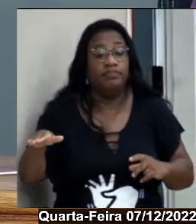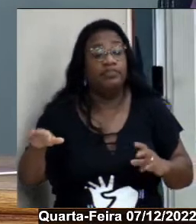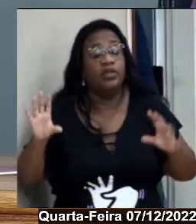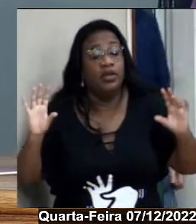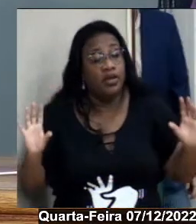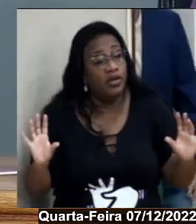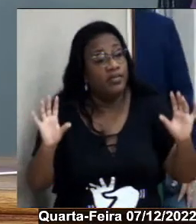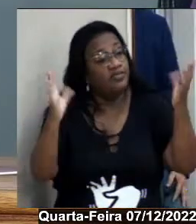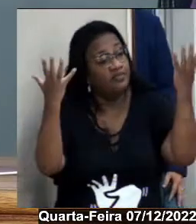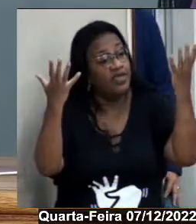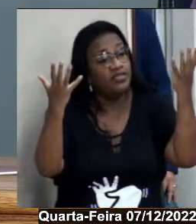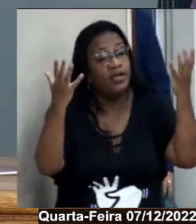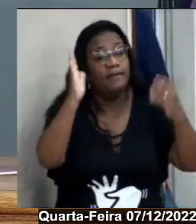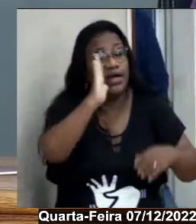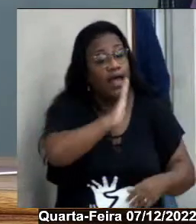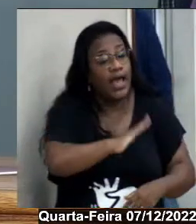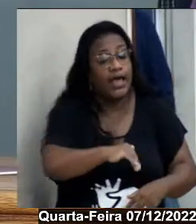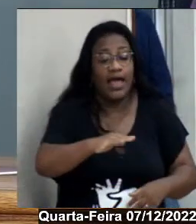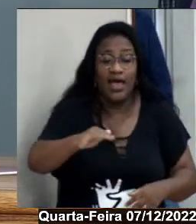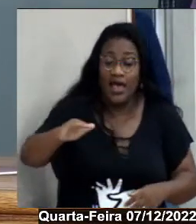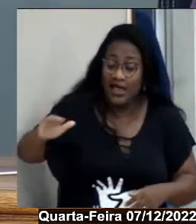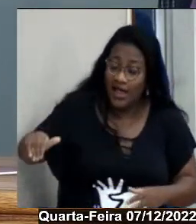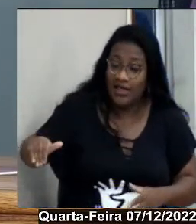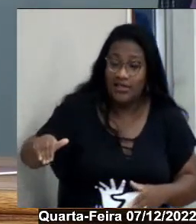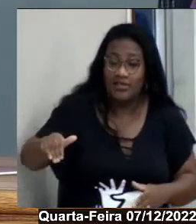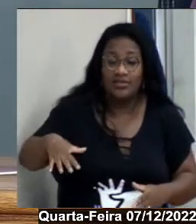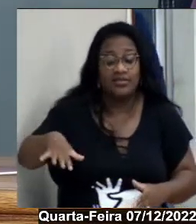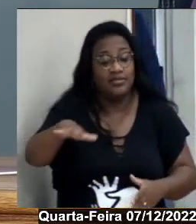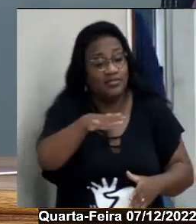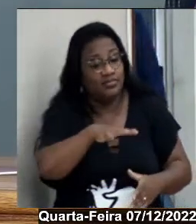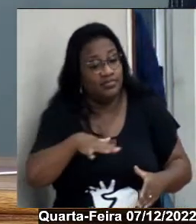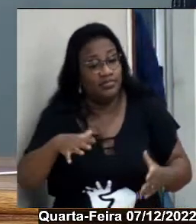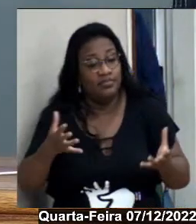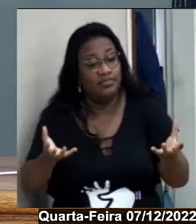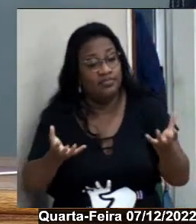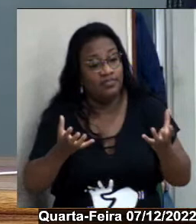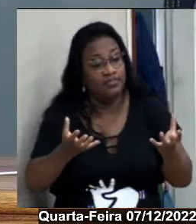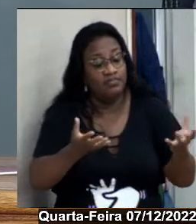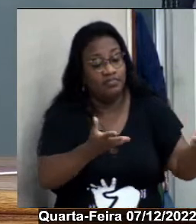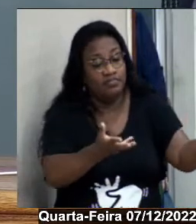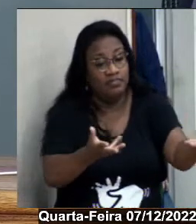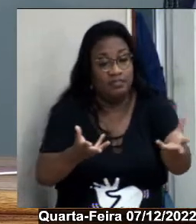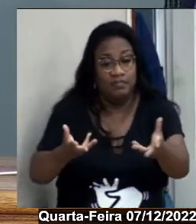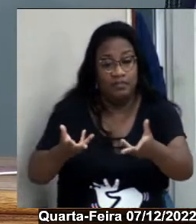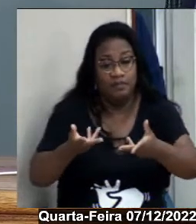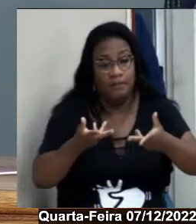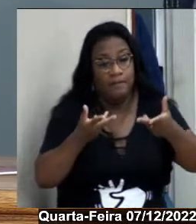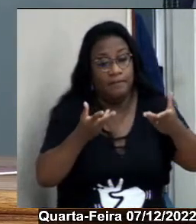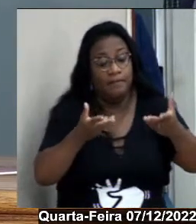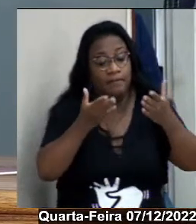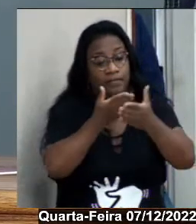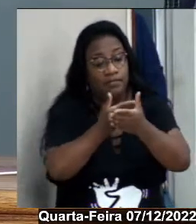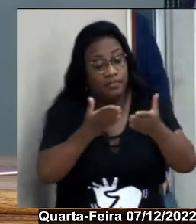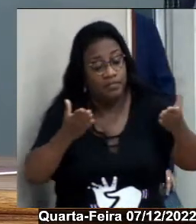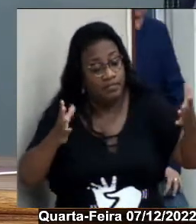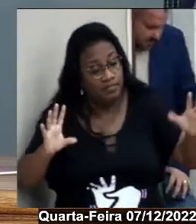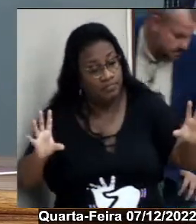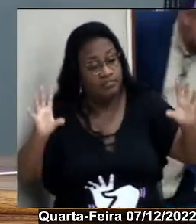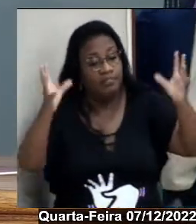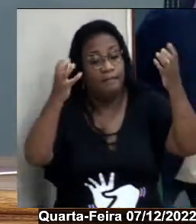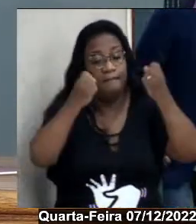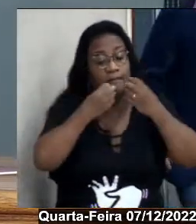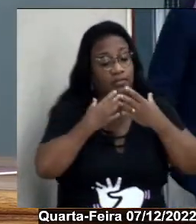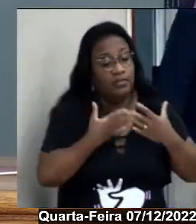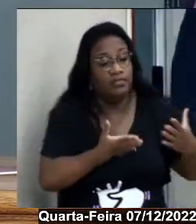nada. É uma festa das crianças. Então, quero aqui aproveitar, convidar todos os meus pares, quem quiser comparecer na minha